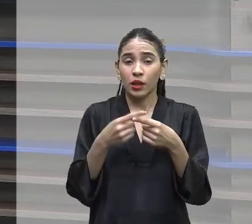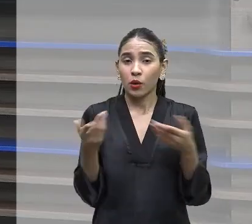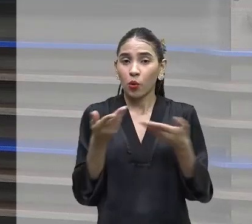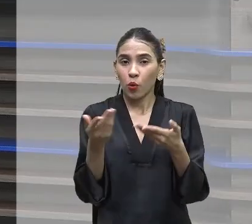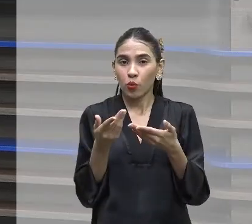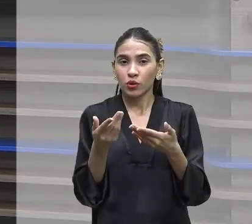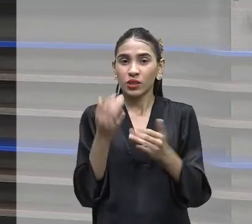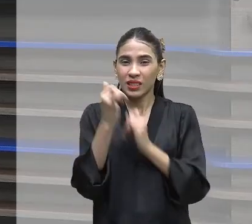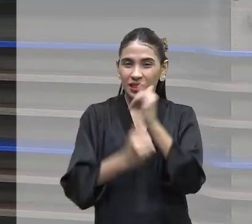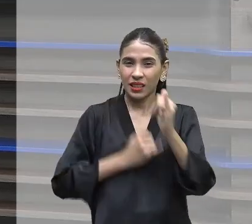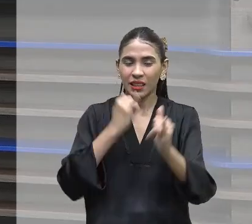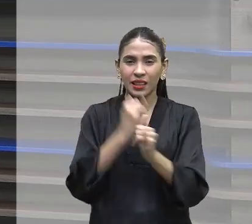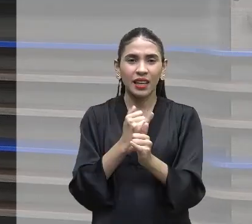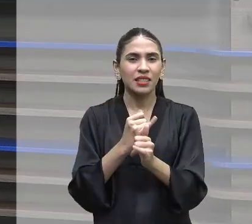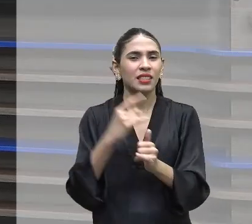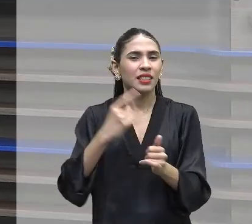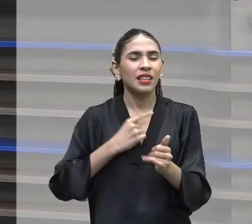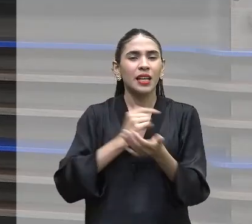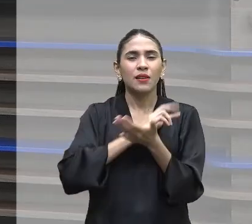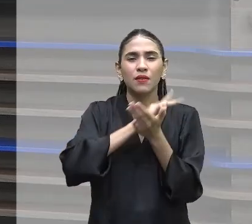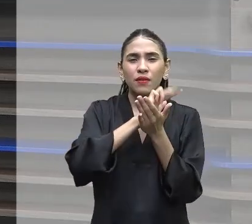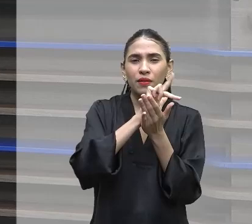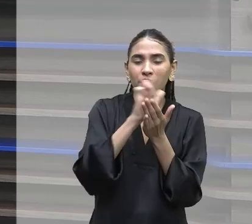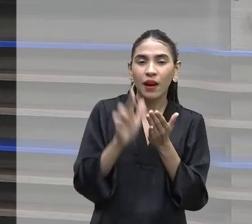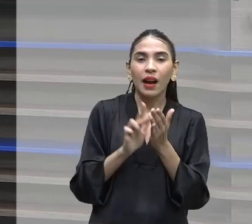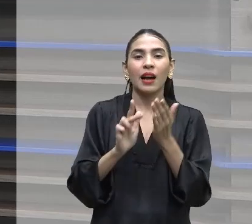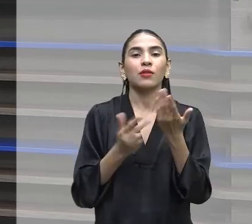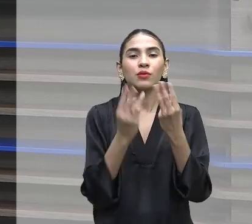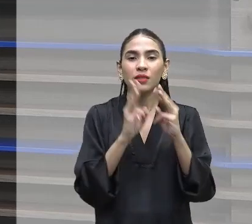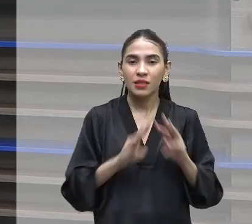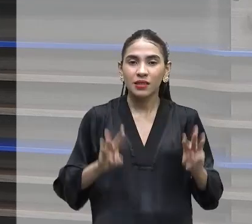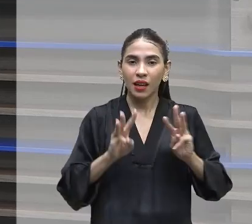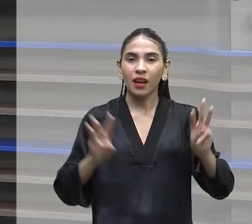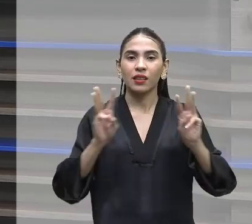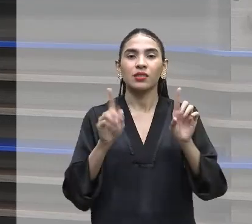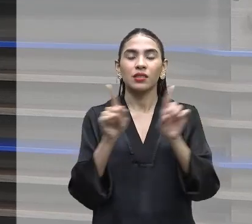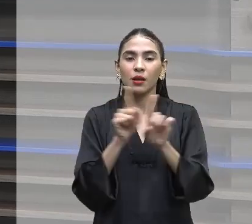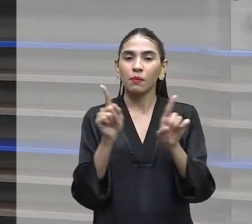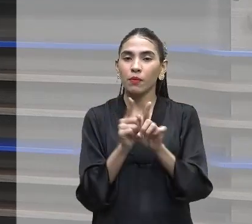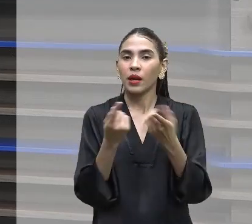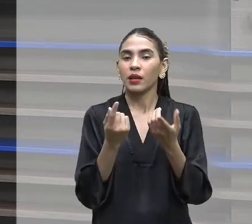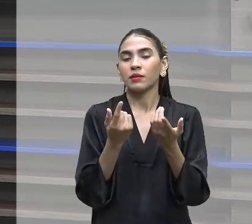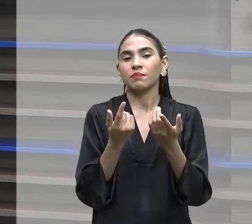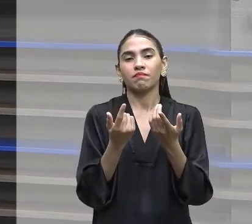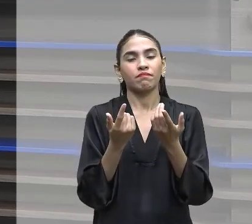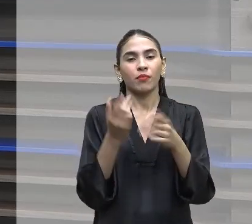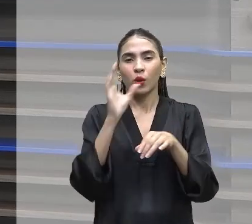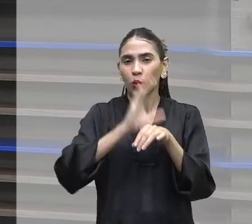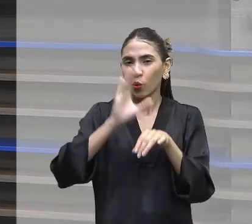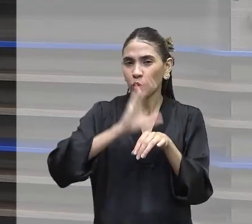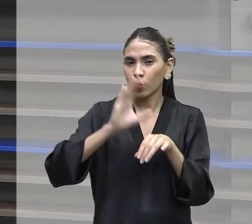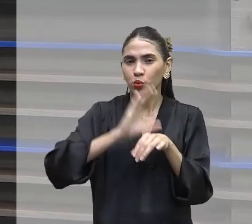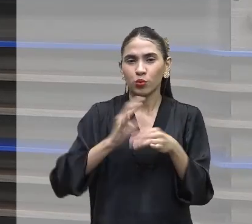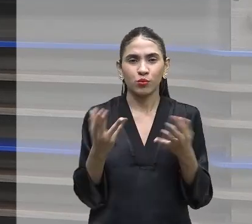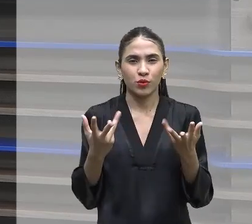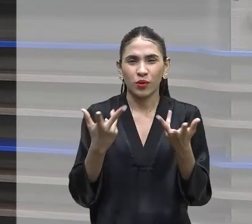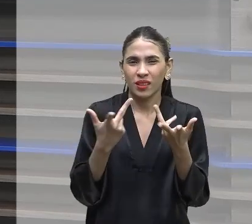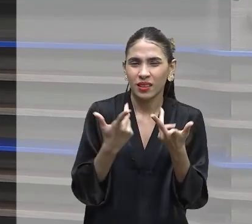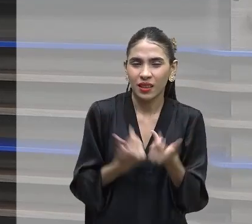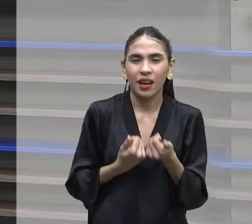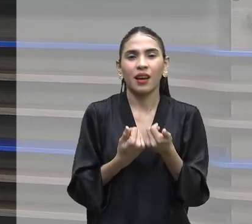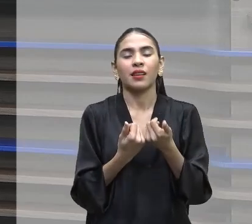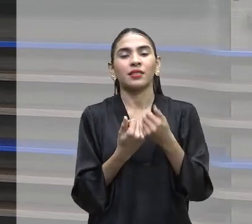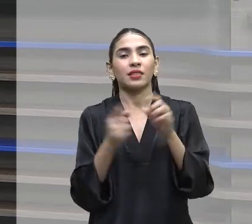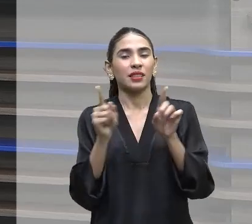uma gama de sites que oferecem cursos de qualidade para você fazer gratuitamente, assim como